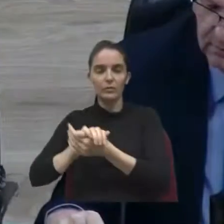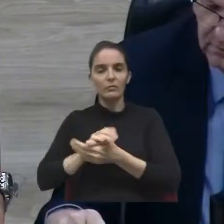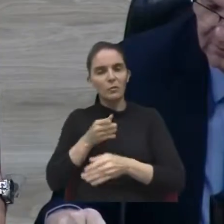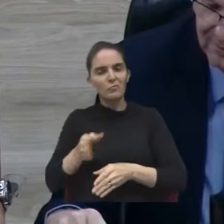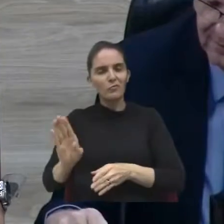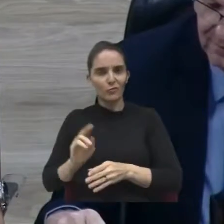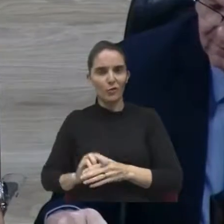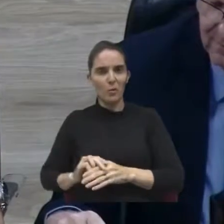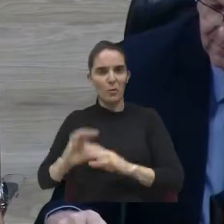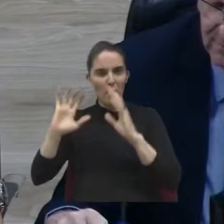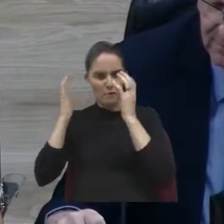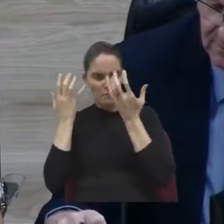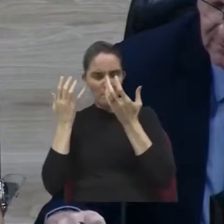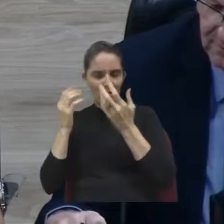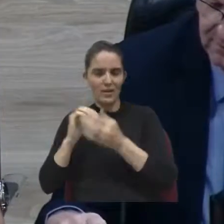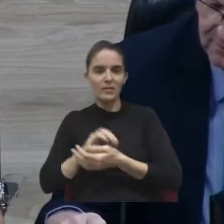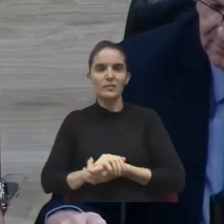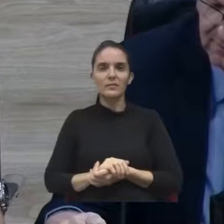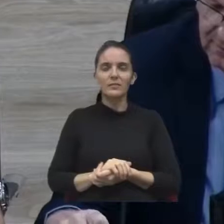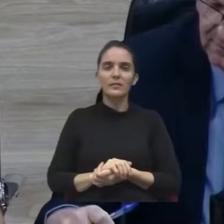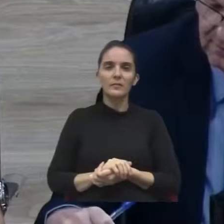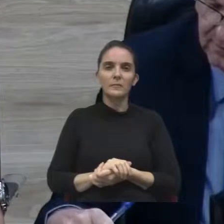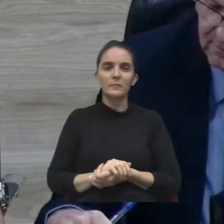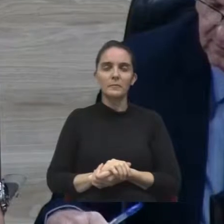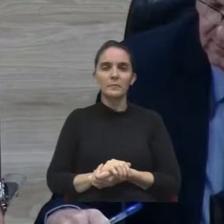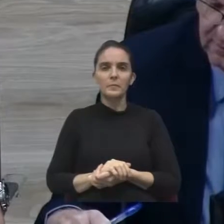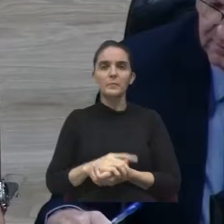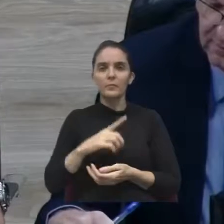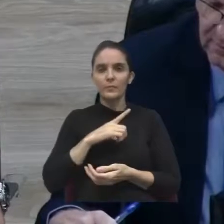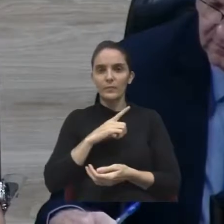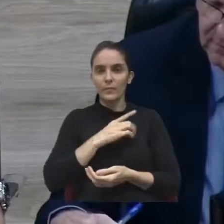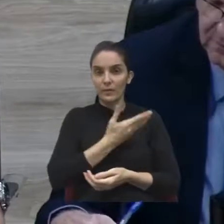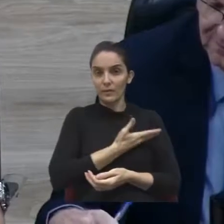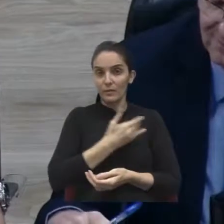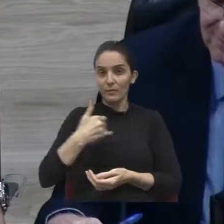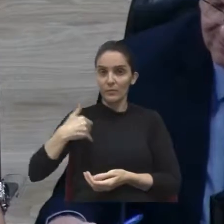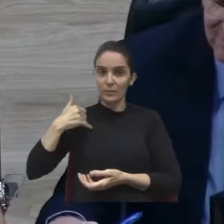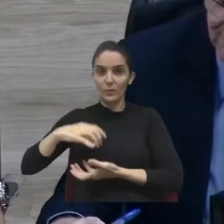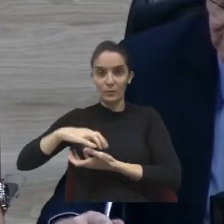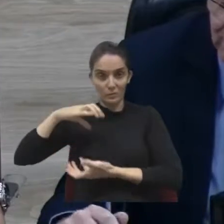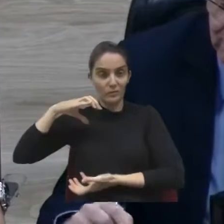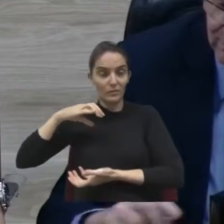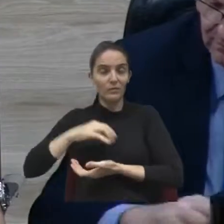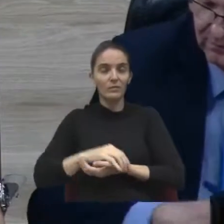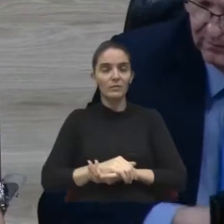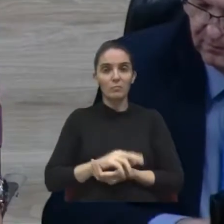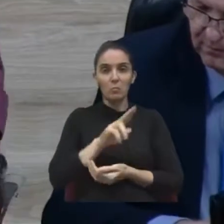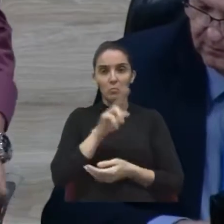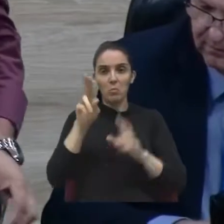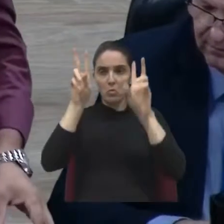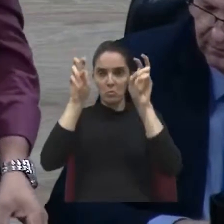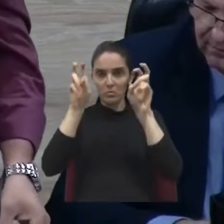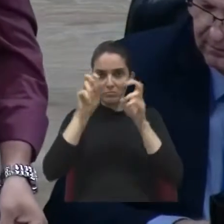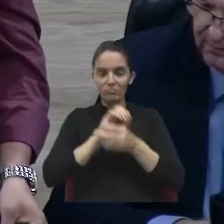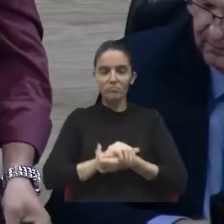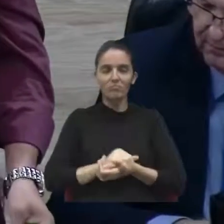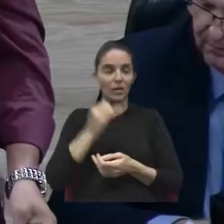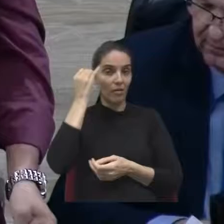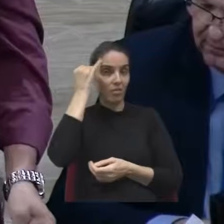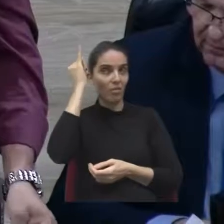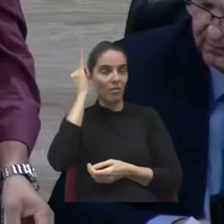começamos a fazer, leva o nome de amigo do idoso, seja um amigo do idoso. A ideia é sempre